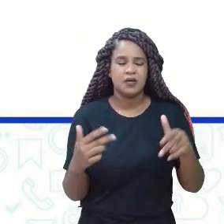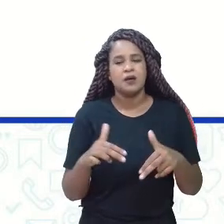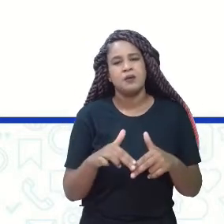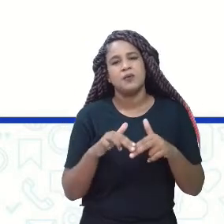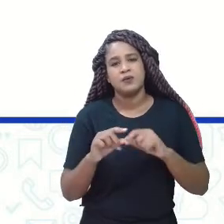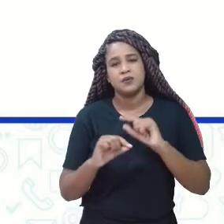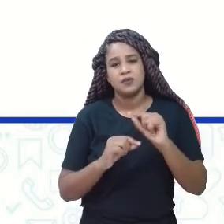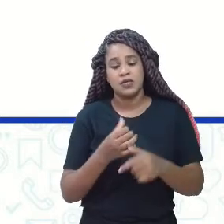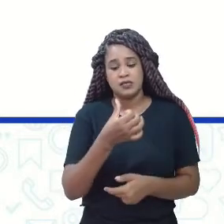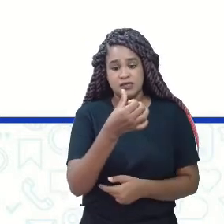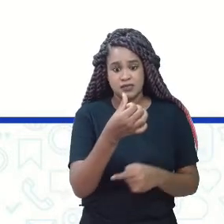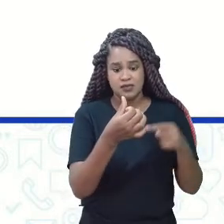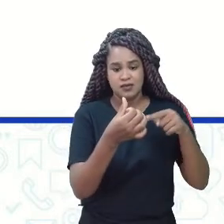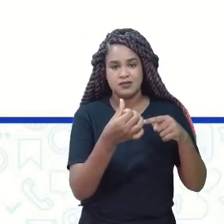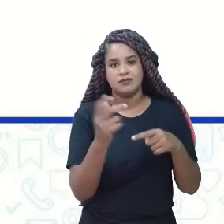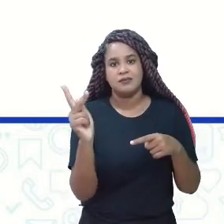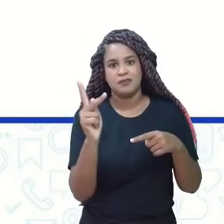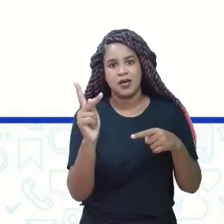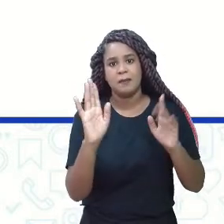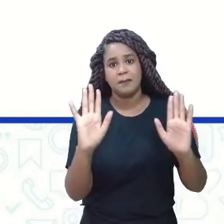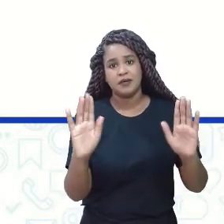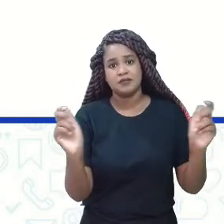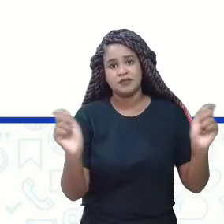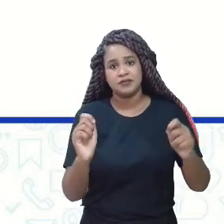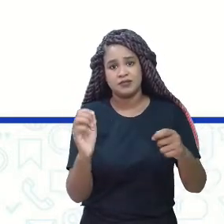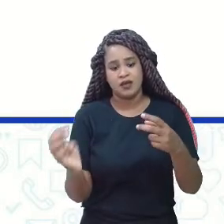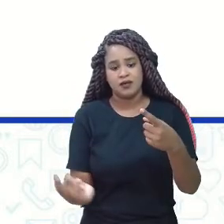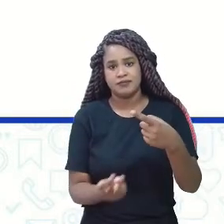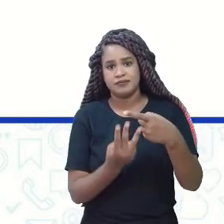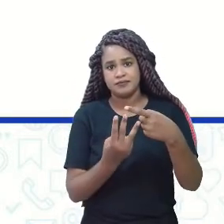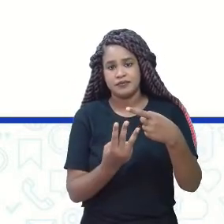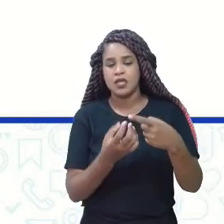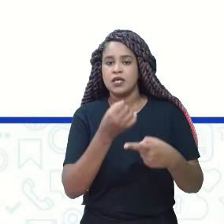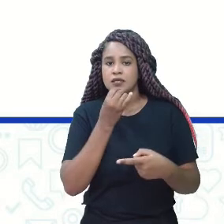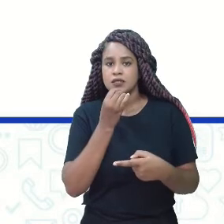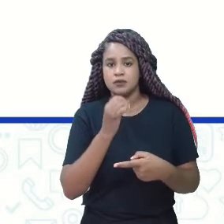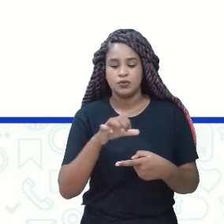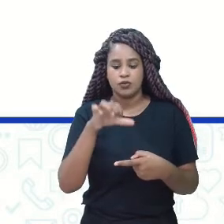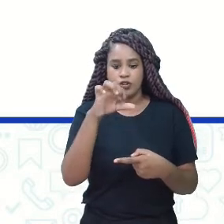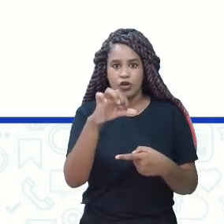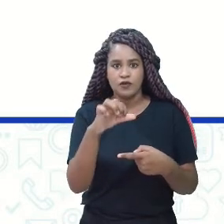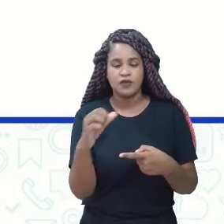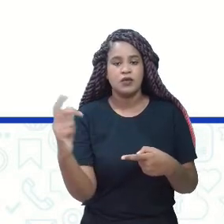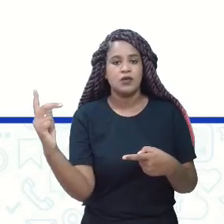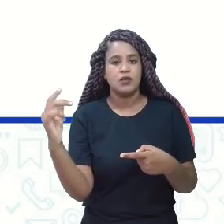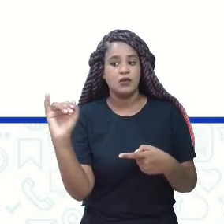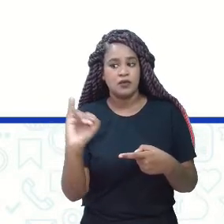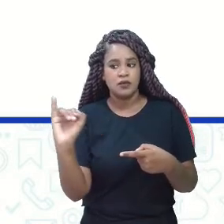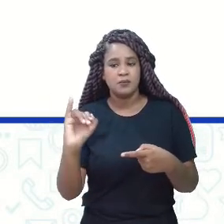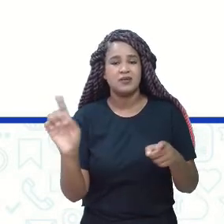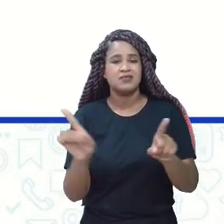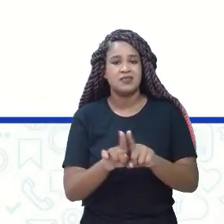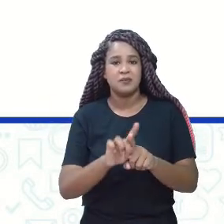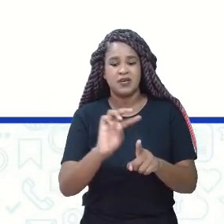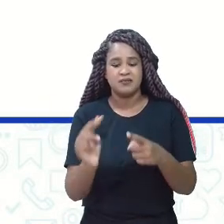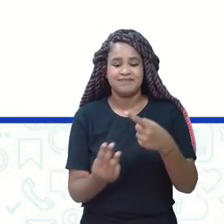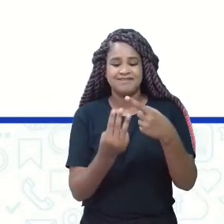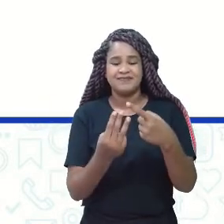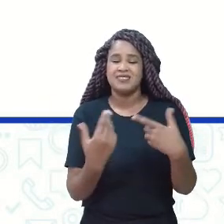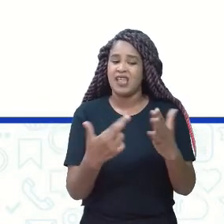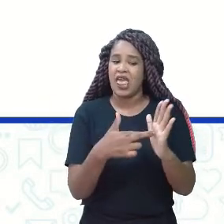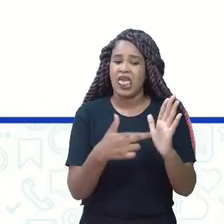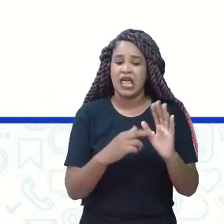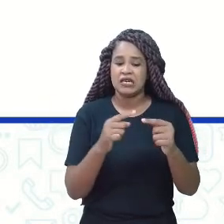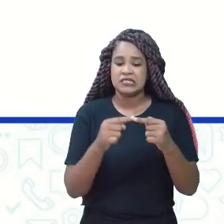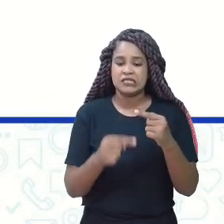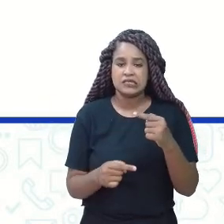dá para dividir para 3. 9 é ímpar e também dá para dividir para 3. Então, essa característica, essa ideia já não pega mais para a gente,